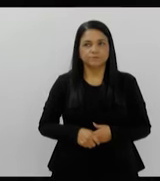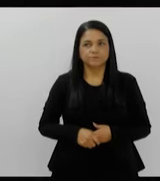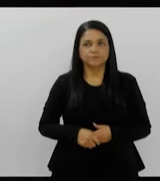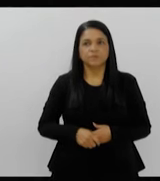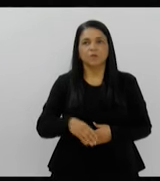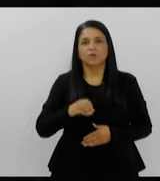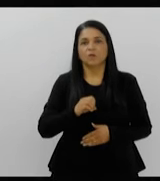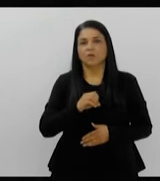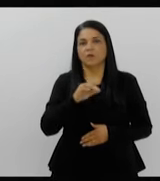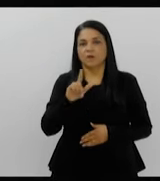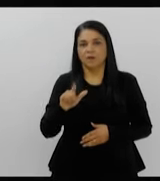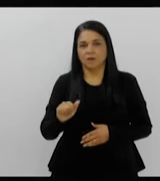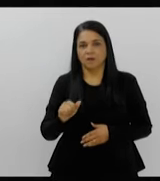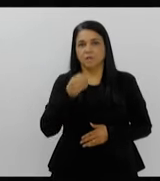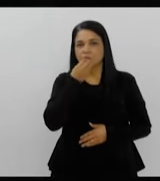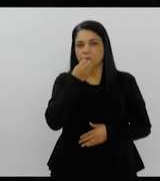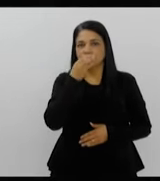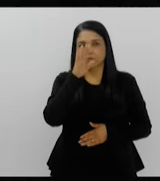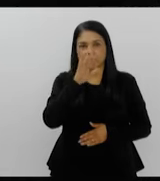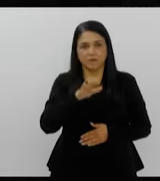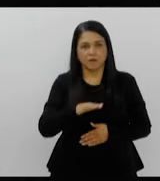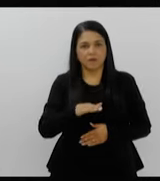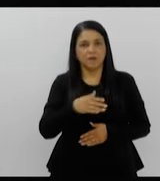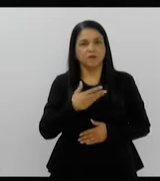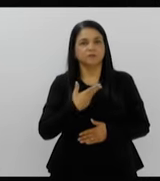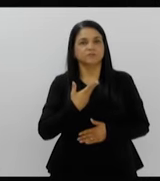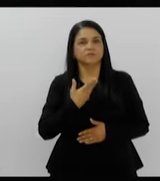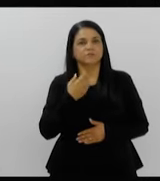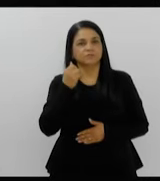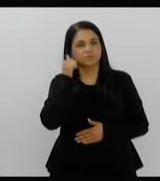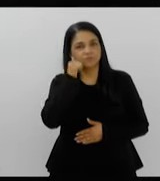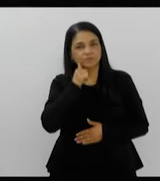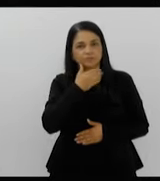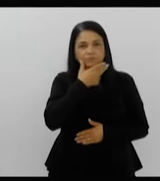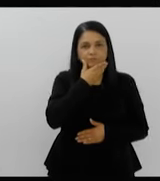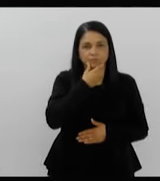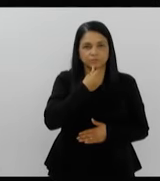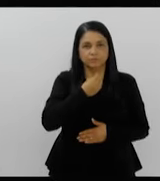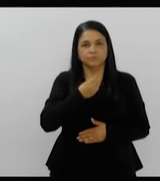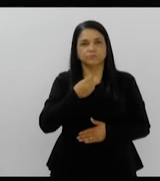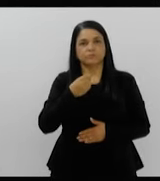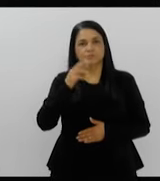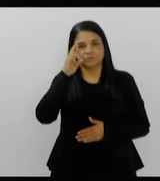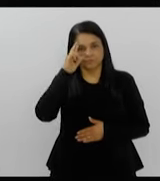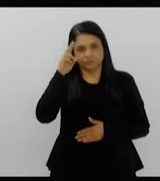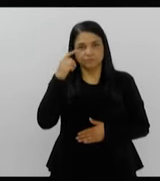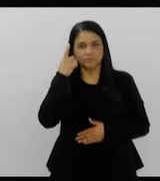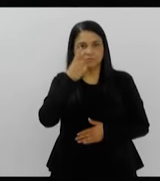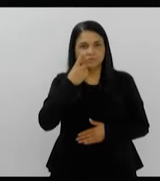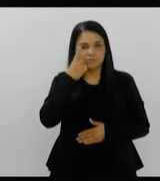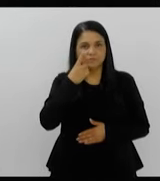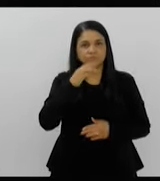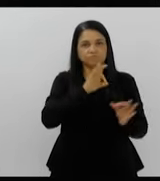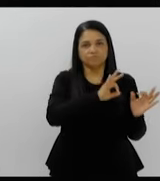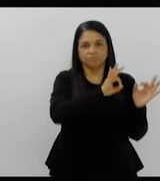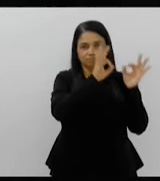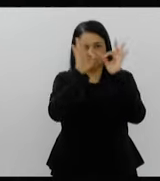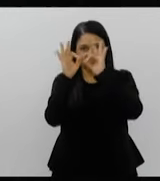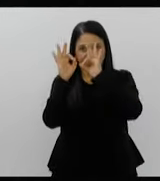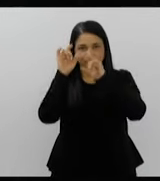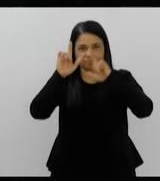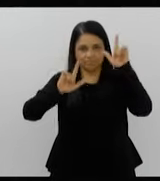Olá, boa tarde a todas e todos os nobres colegas, uma boa tarde especial à comunidade que nos assiste através da TV Alerj, o